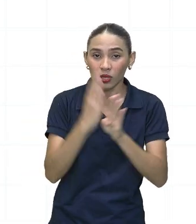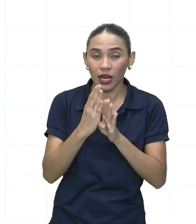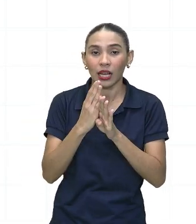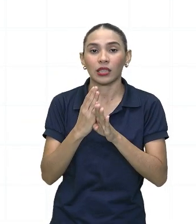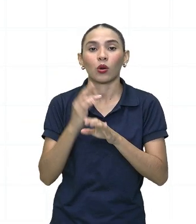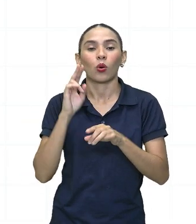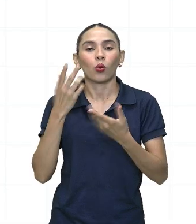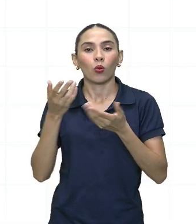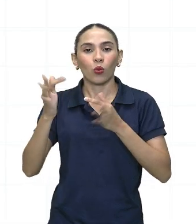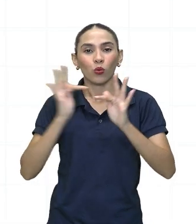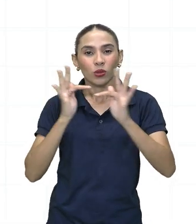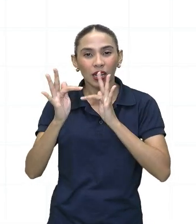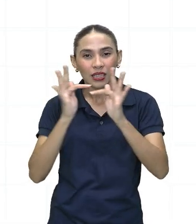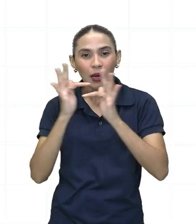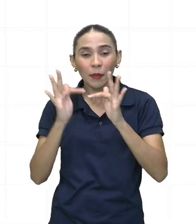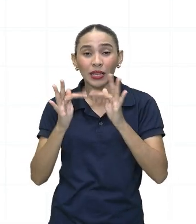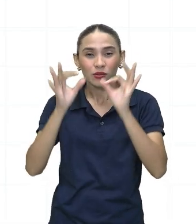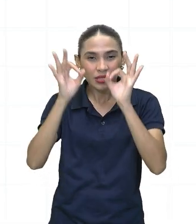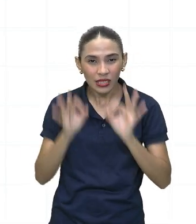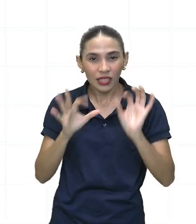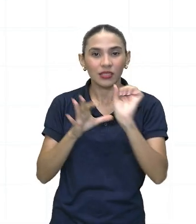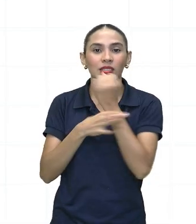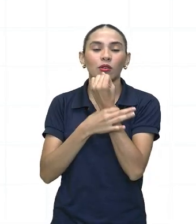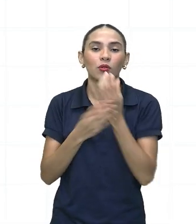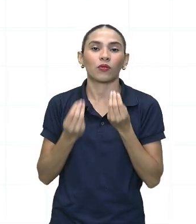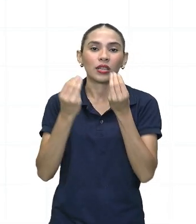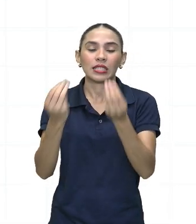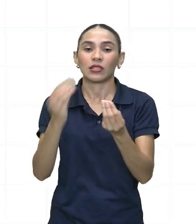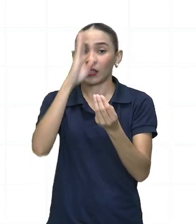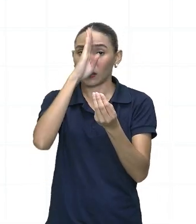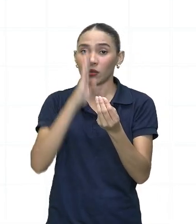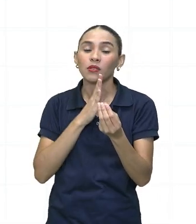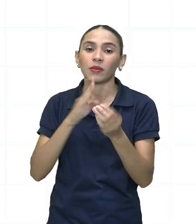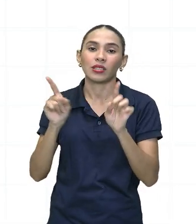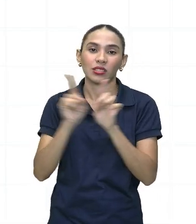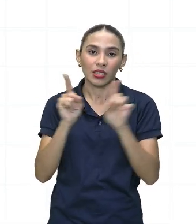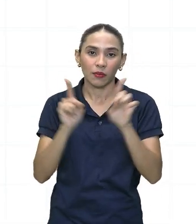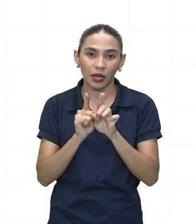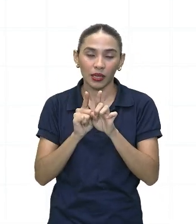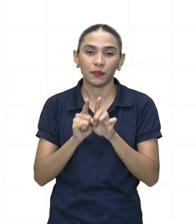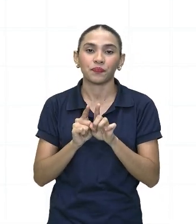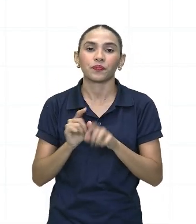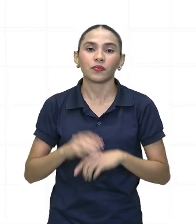eficaz, seguro e é oferecido gratuitamente